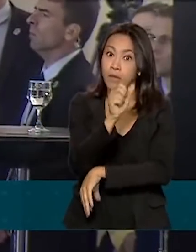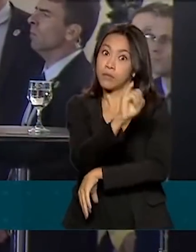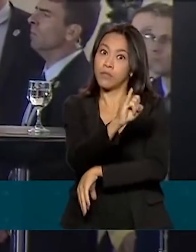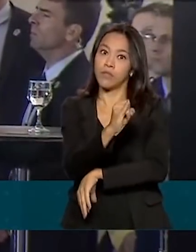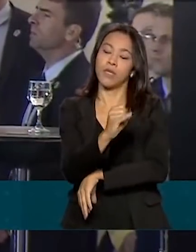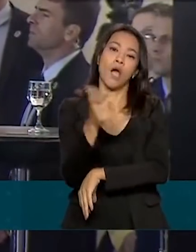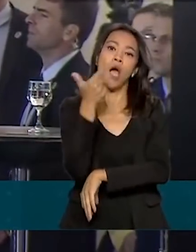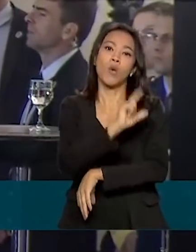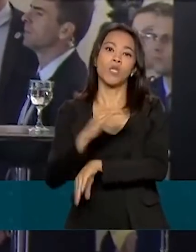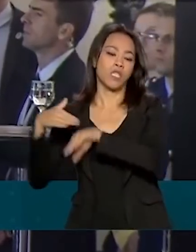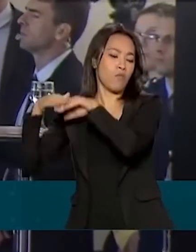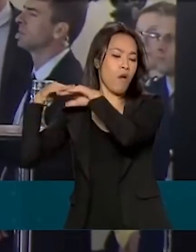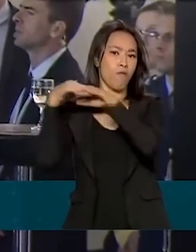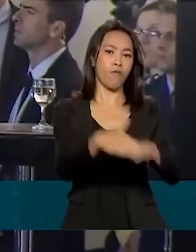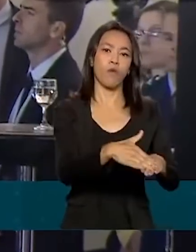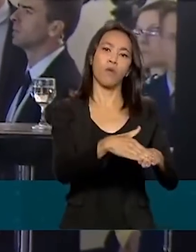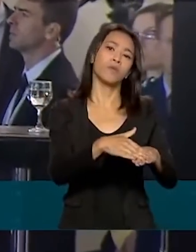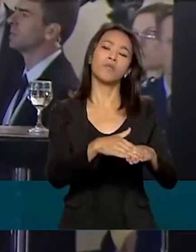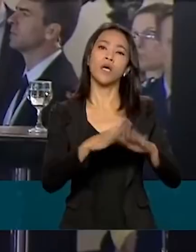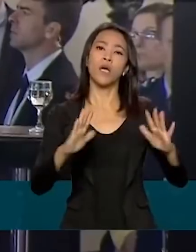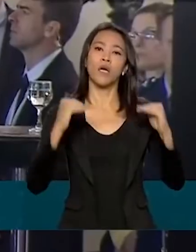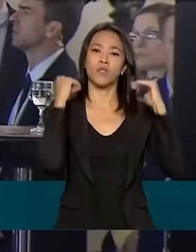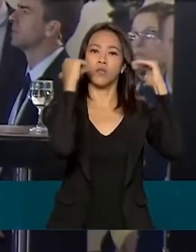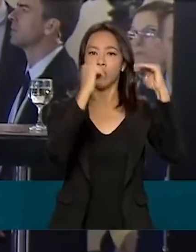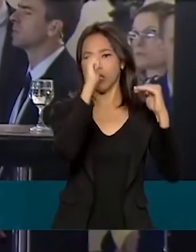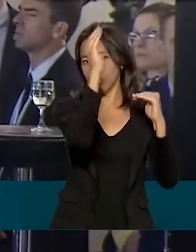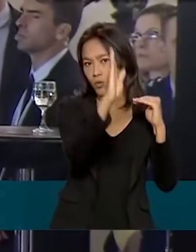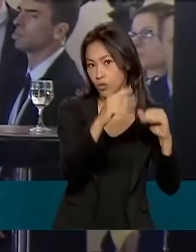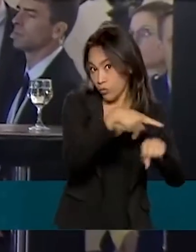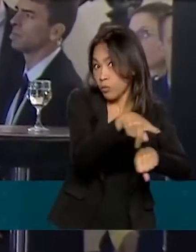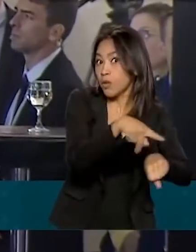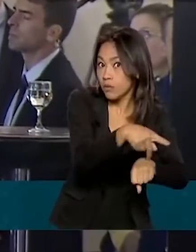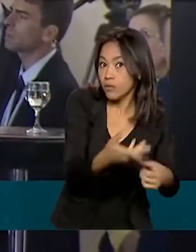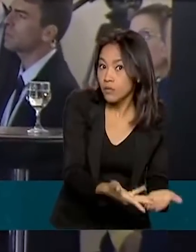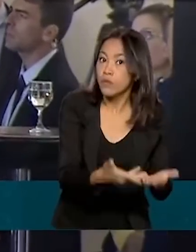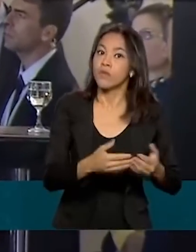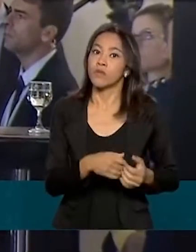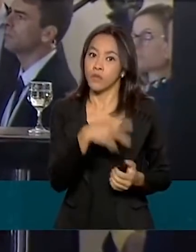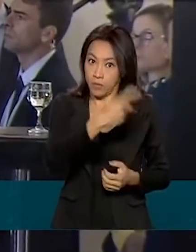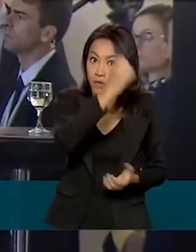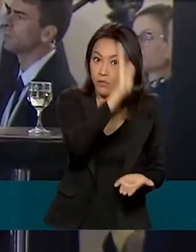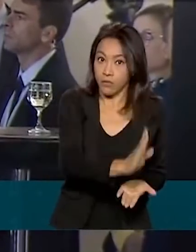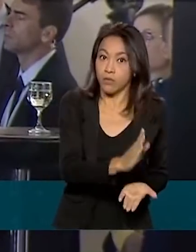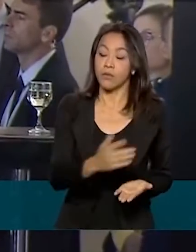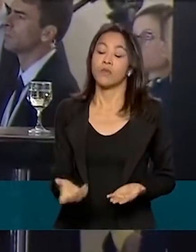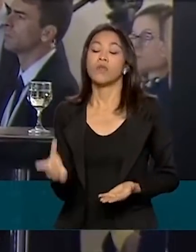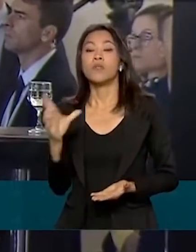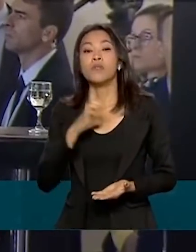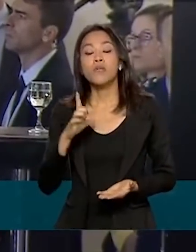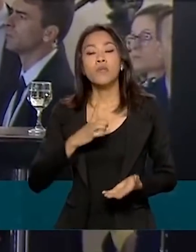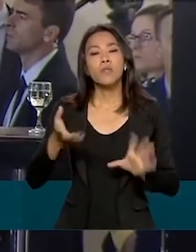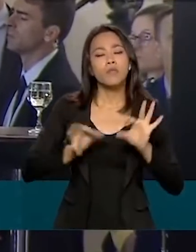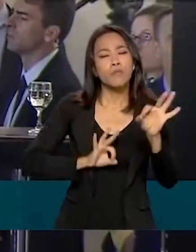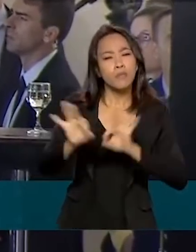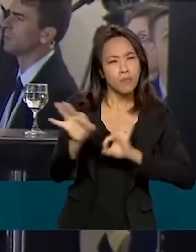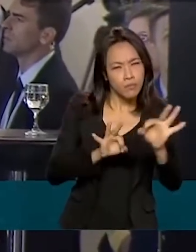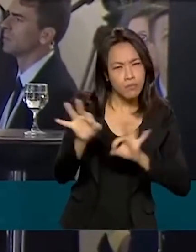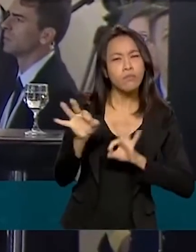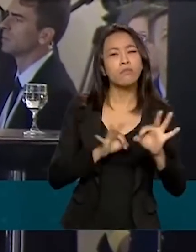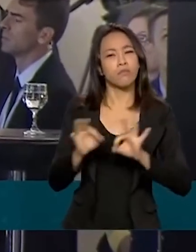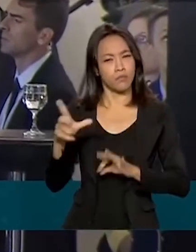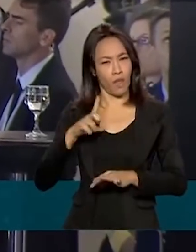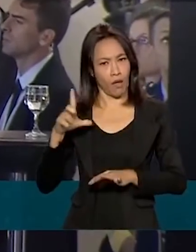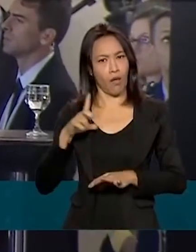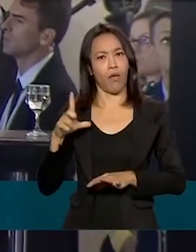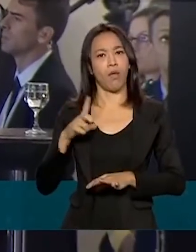afronta à nossa soberania. Temos como prioridade a recuperação e a ampliação das capacidades existentes, além